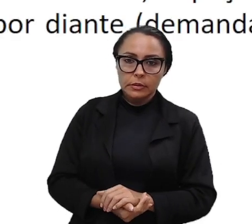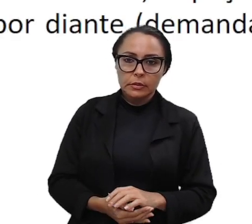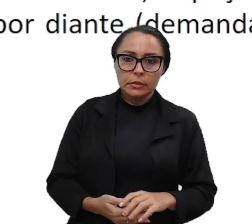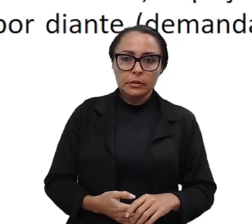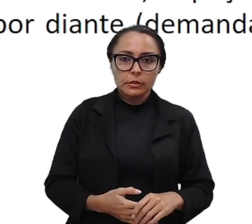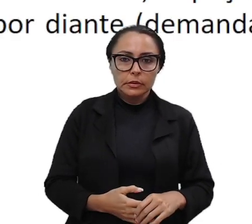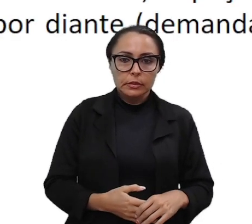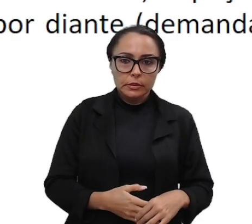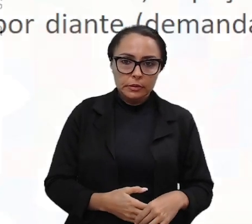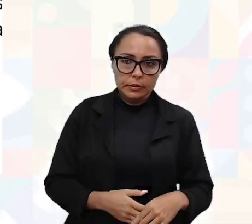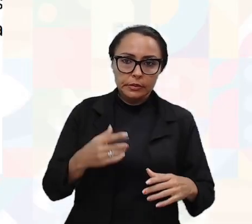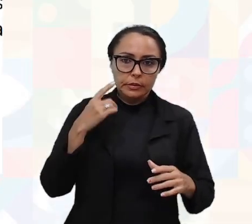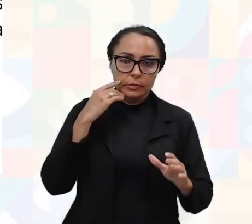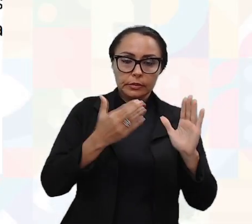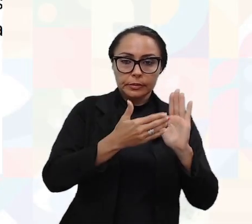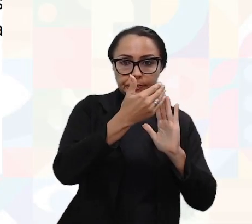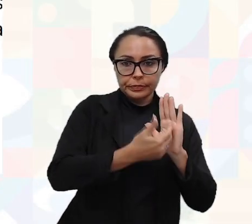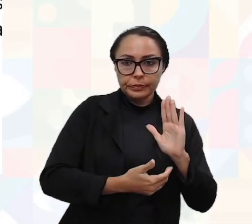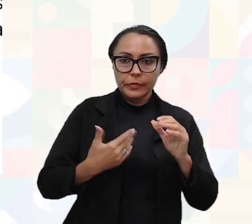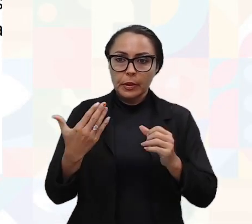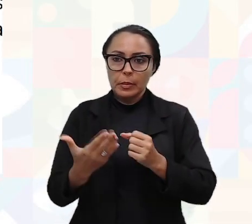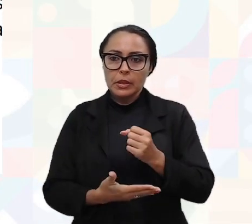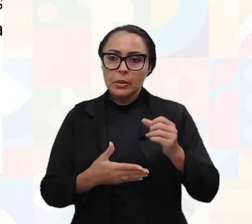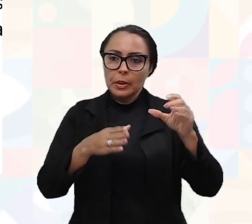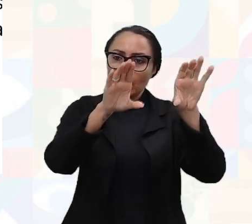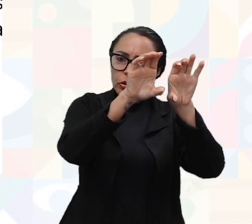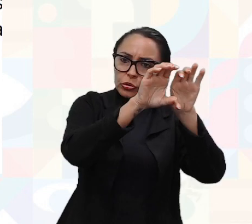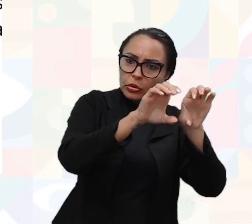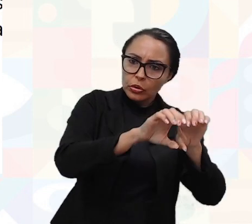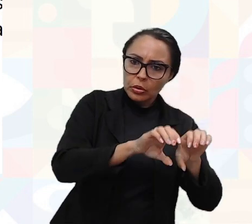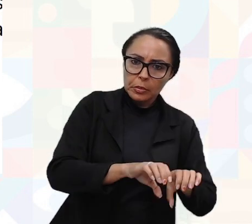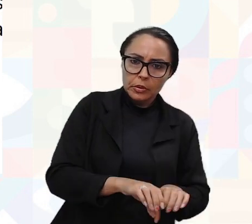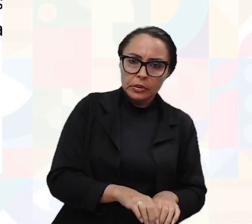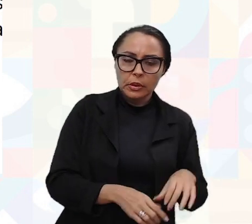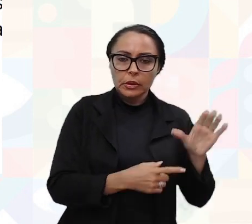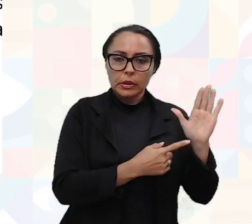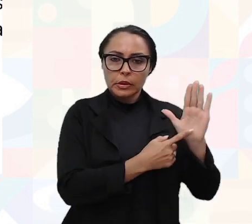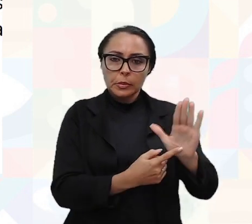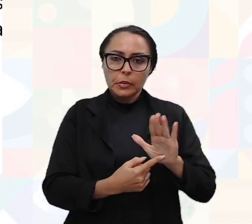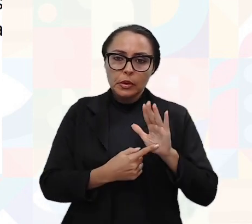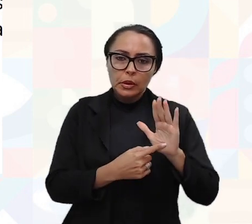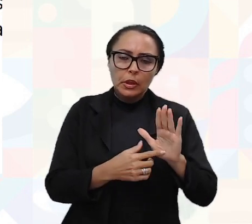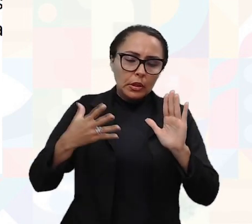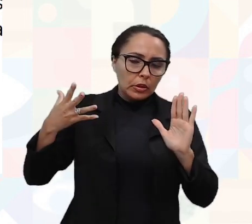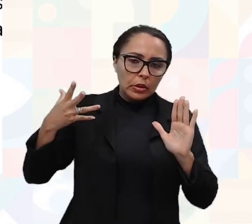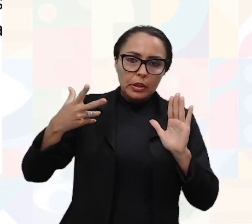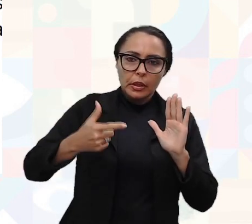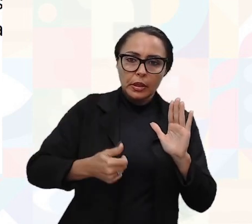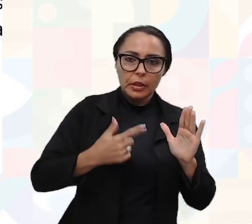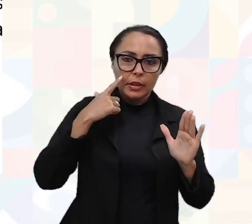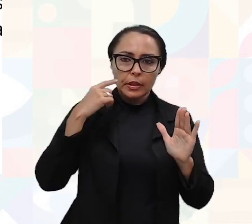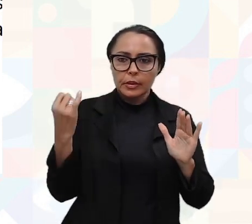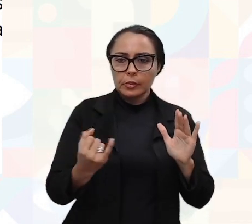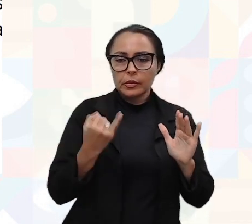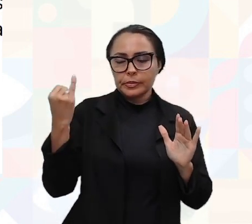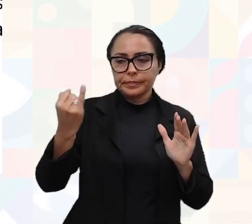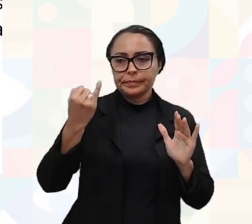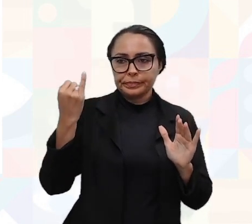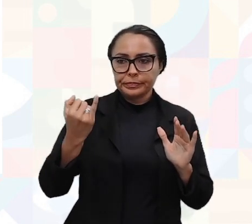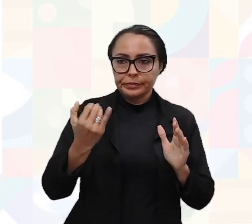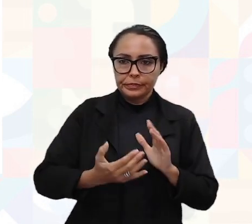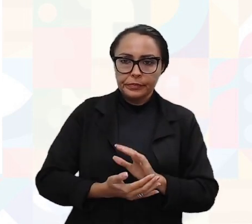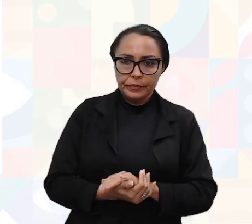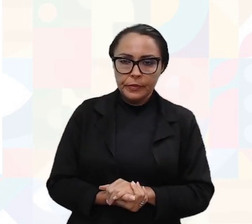A lista de materiais é basicamente uma estrutura do produto, que mostra todas as peças necessárias para produzir esse